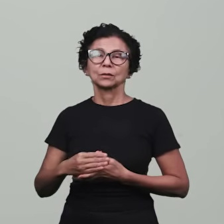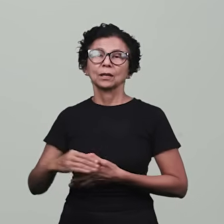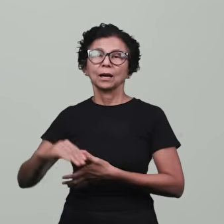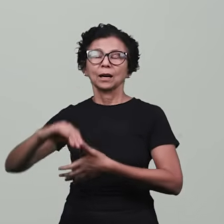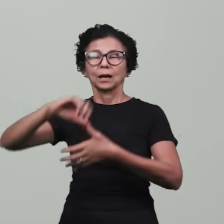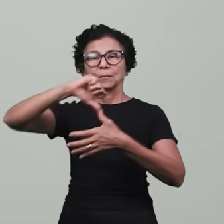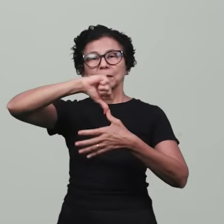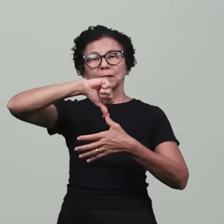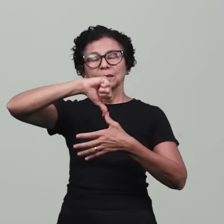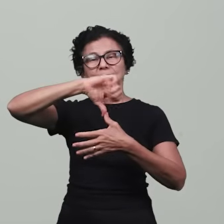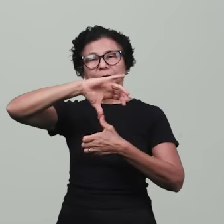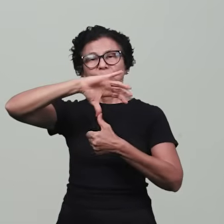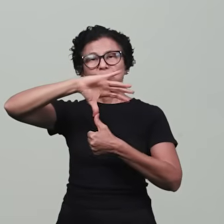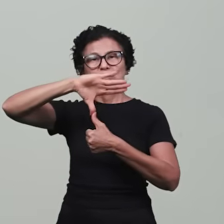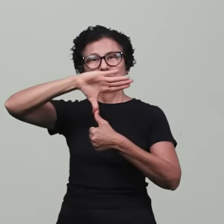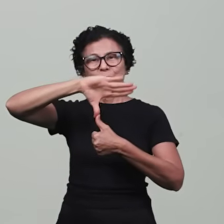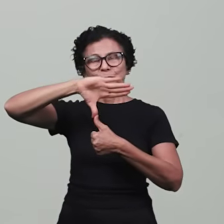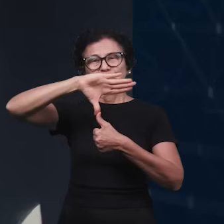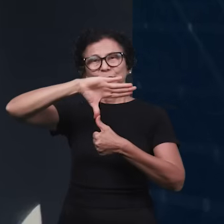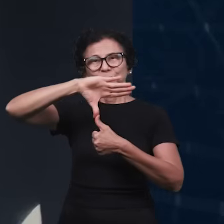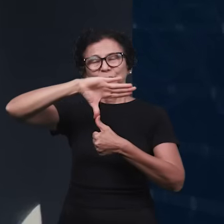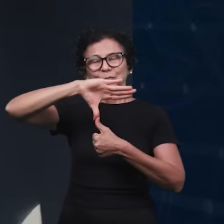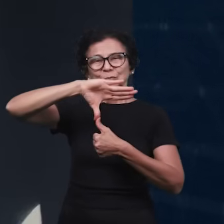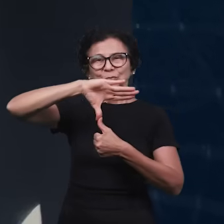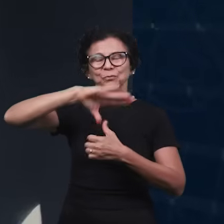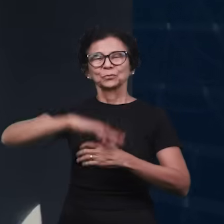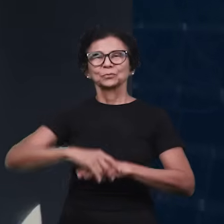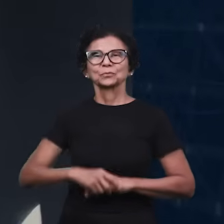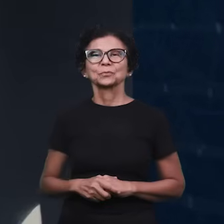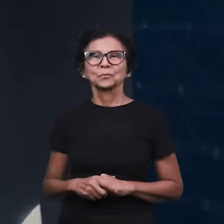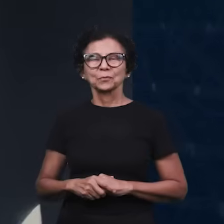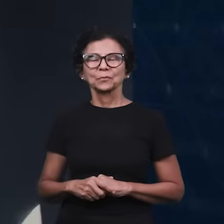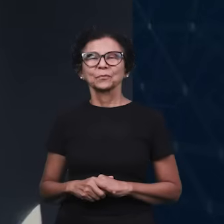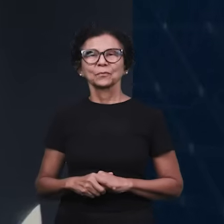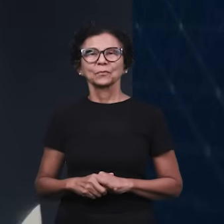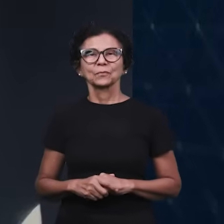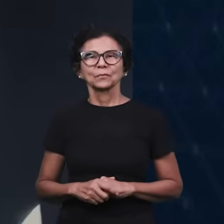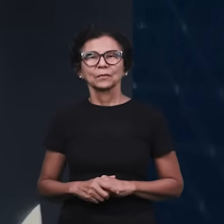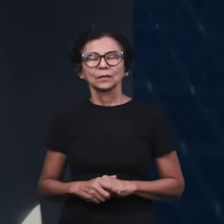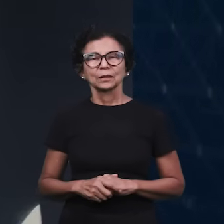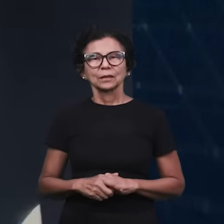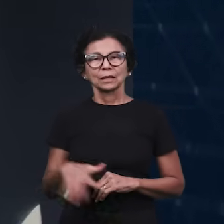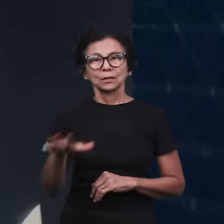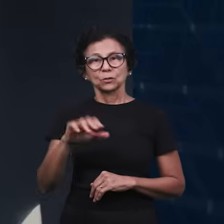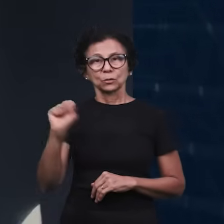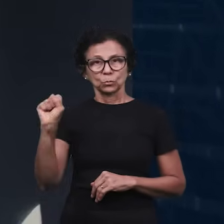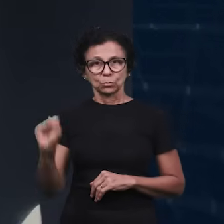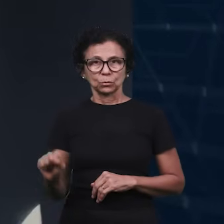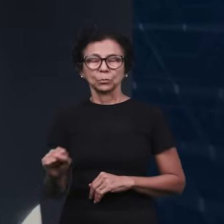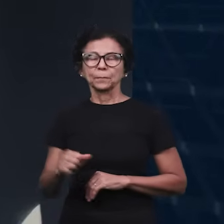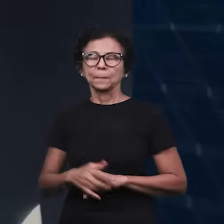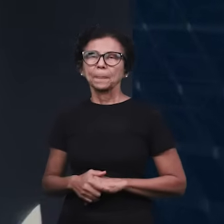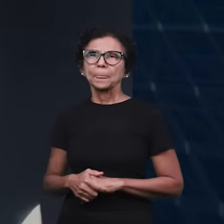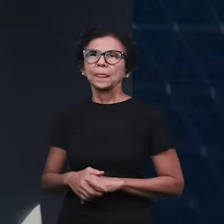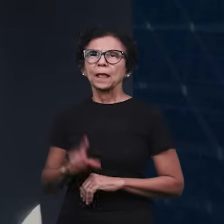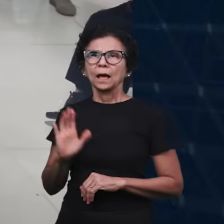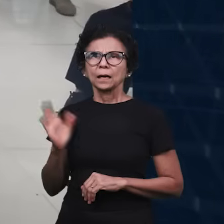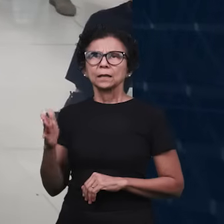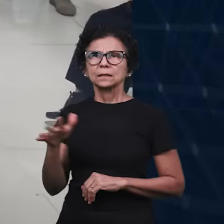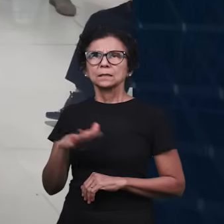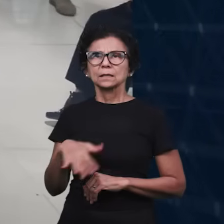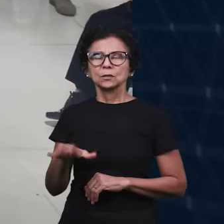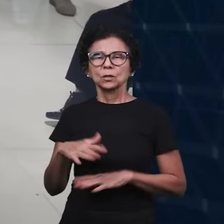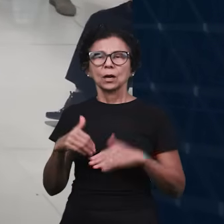conferir todas as bênçãos que o Senhor nos concedeu. Na cidade de La Paz, na Bolívia, o Senhor abriu as portas para a